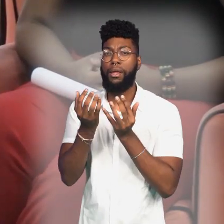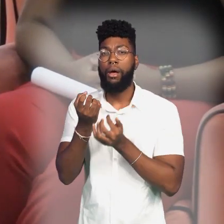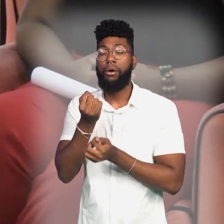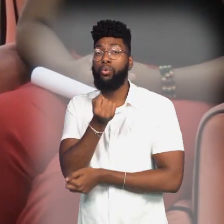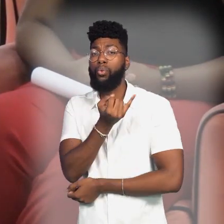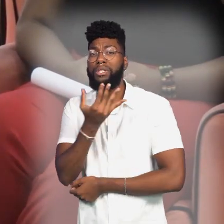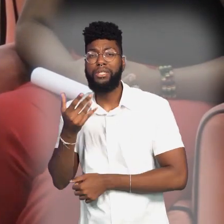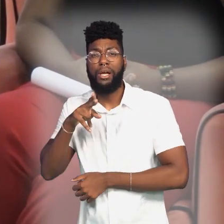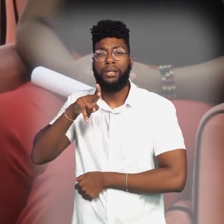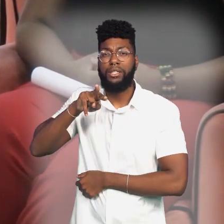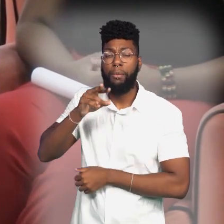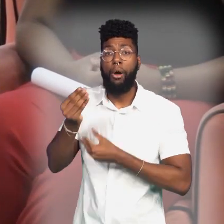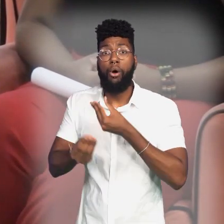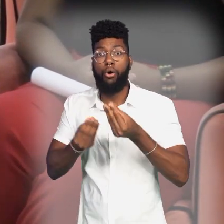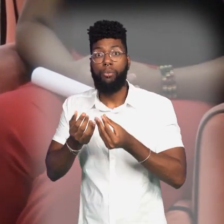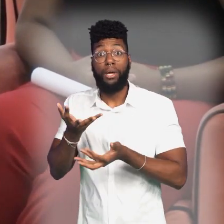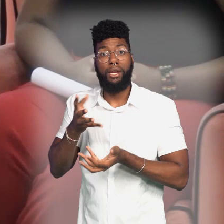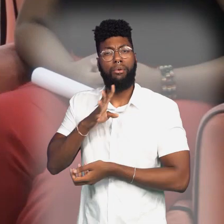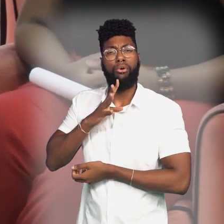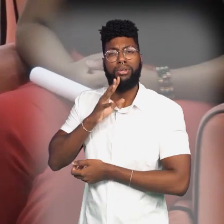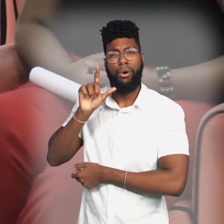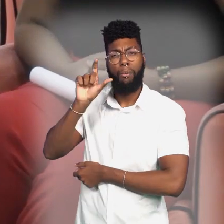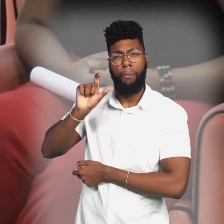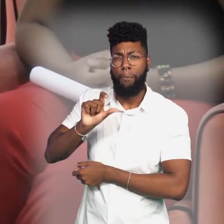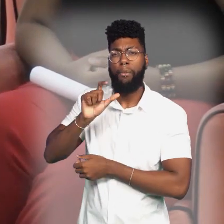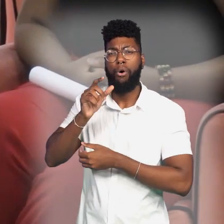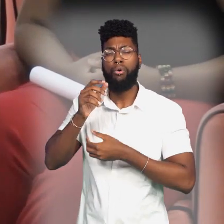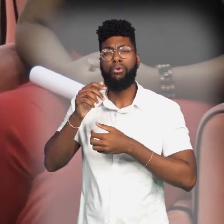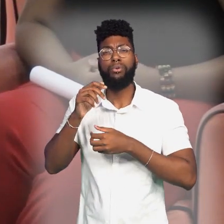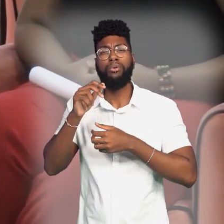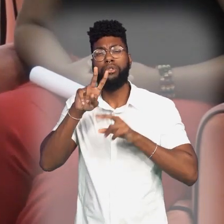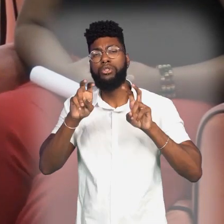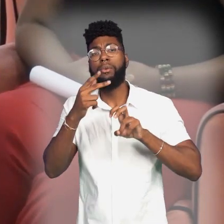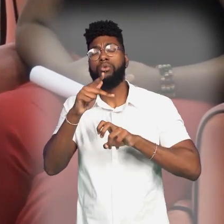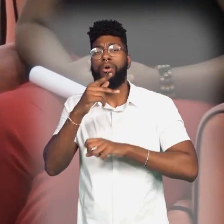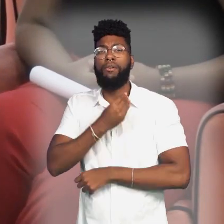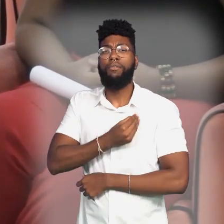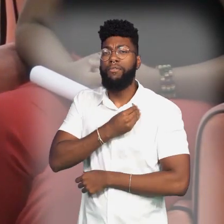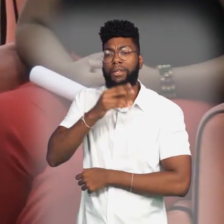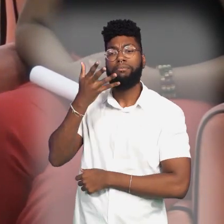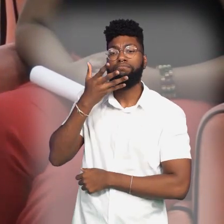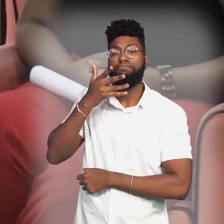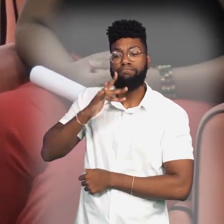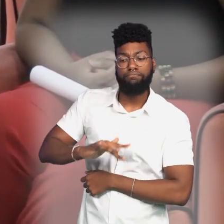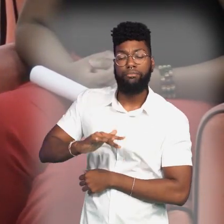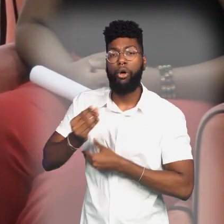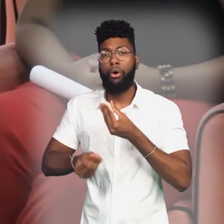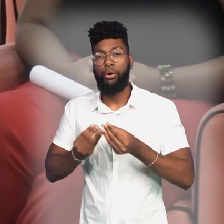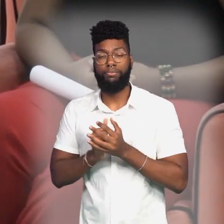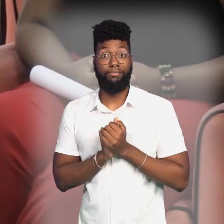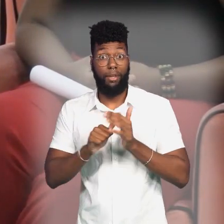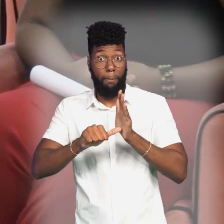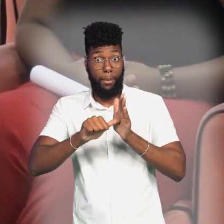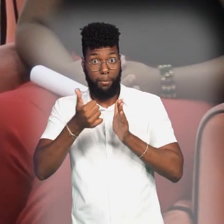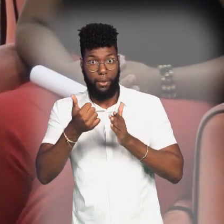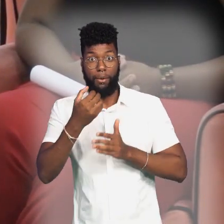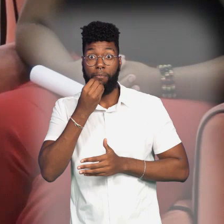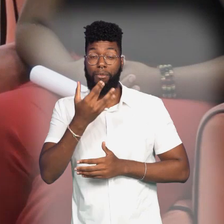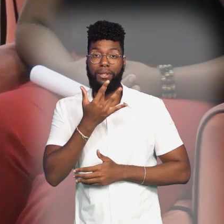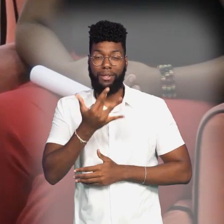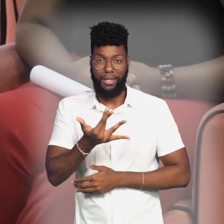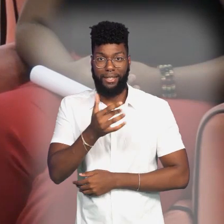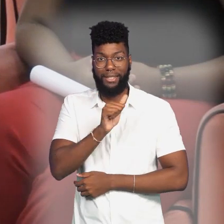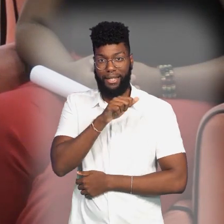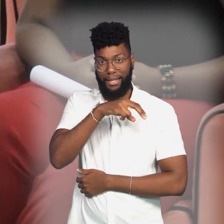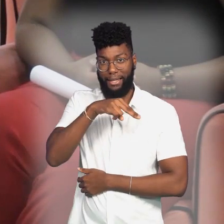irmãos, né? Para a gente conhecer um pouquinho do Mamadou, assim, lá da infância. Bom, em primeiro lugar, boa tarde,